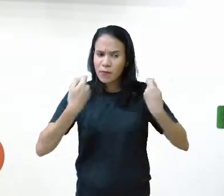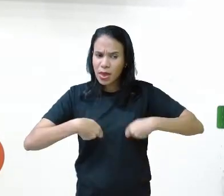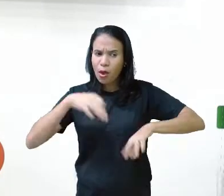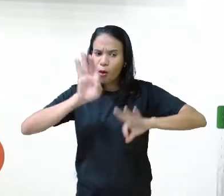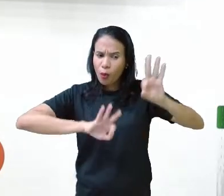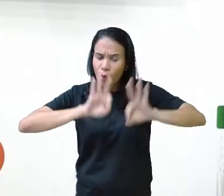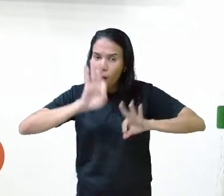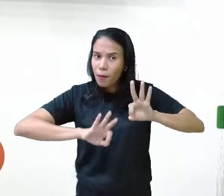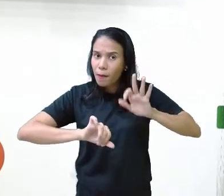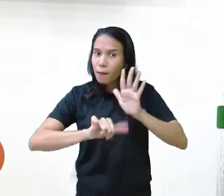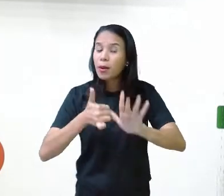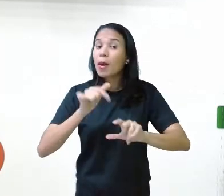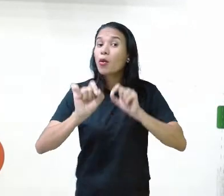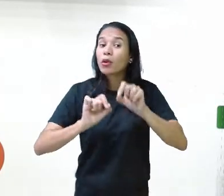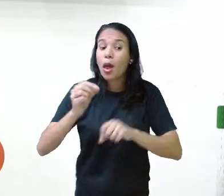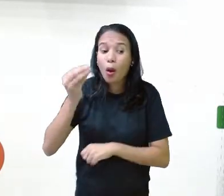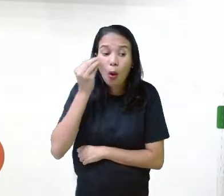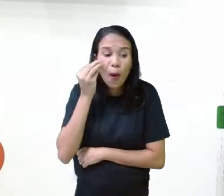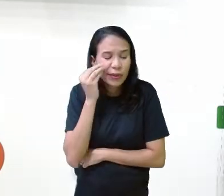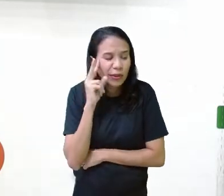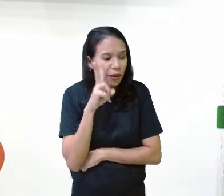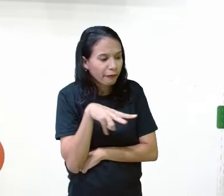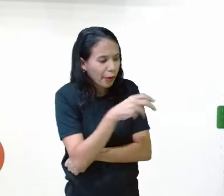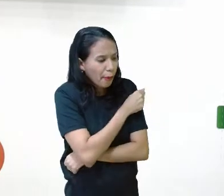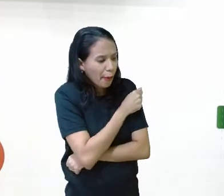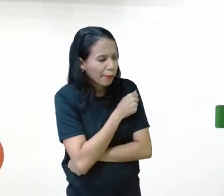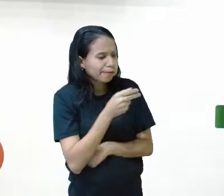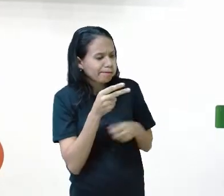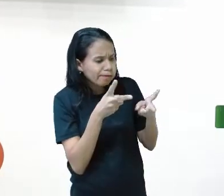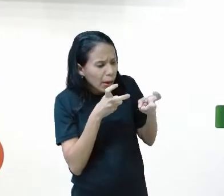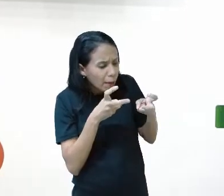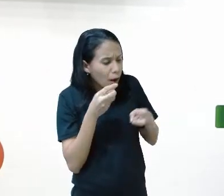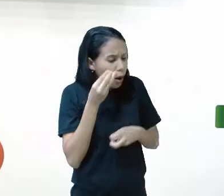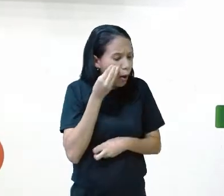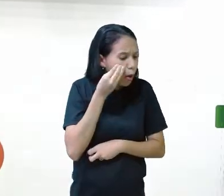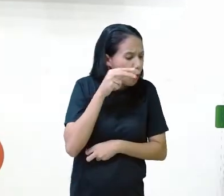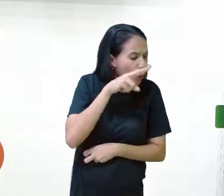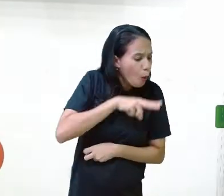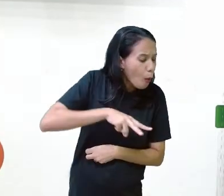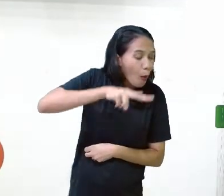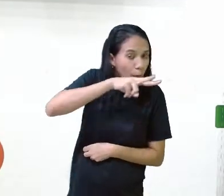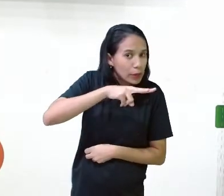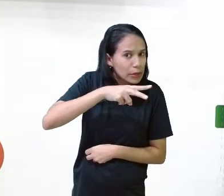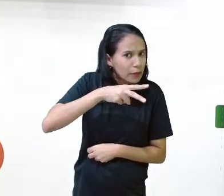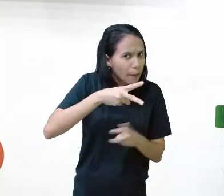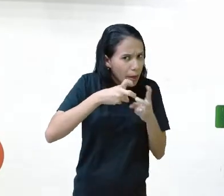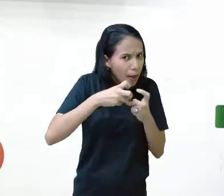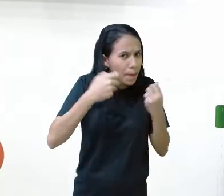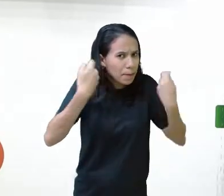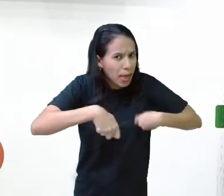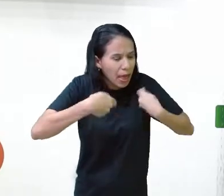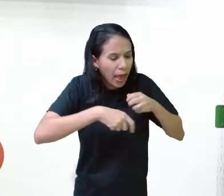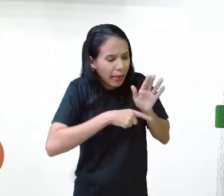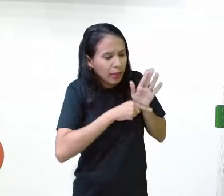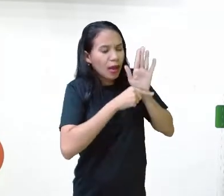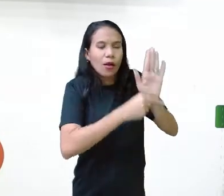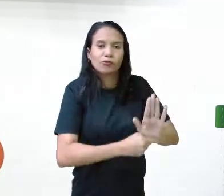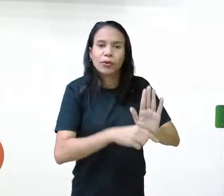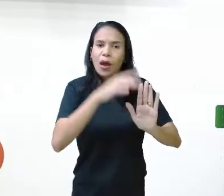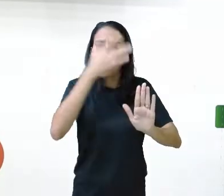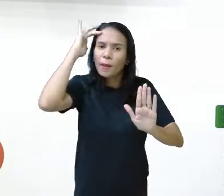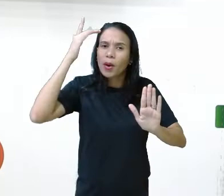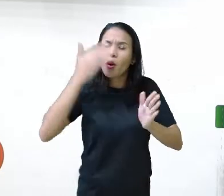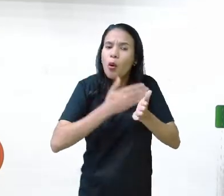vai primeiro observar. Você chegou perto. Então, se ele necessita dessa intervenção, então você já